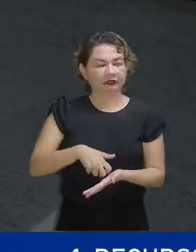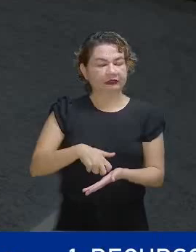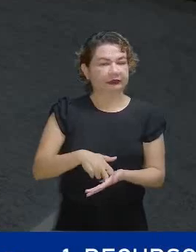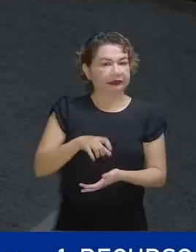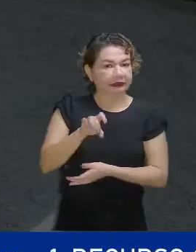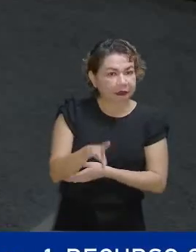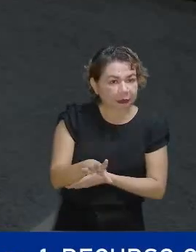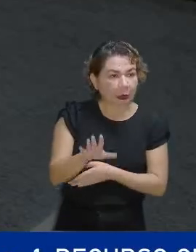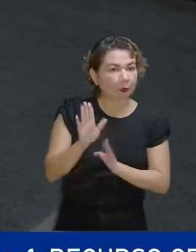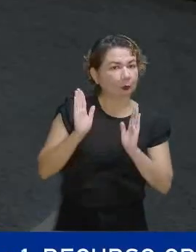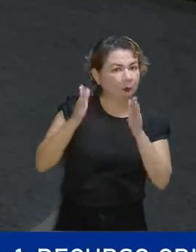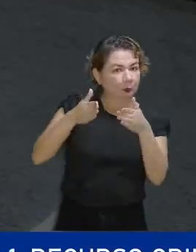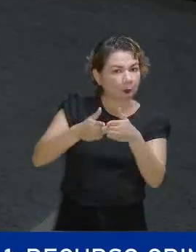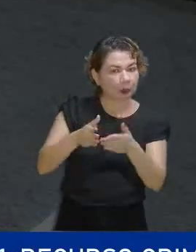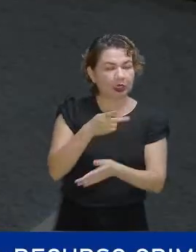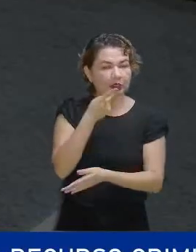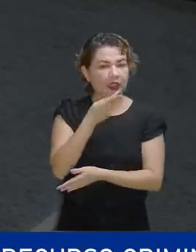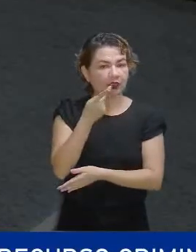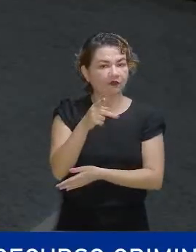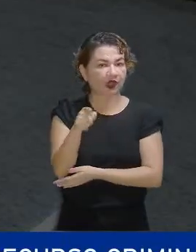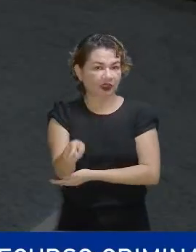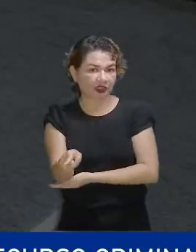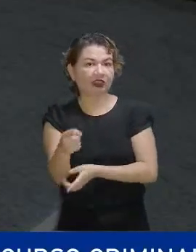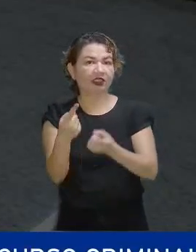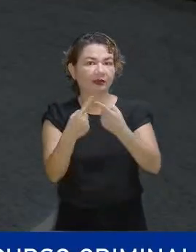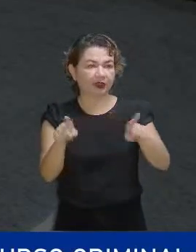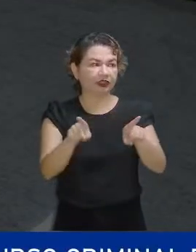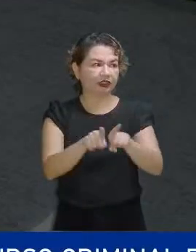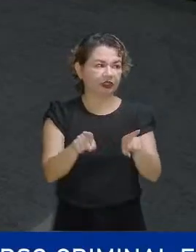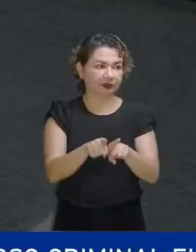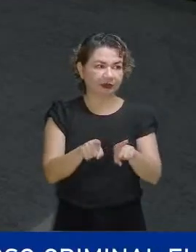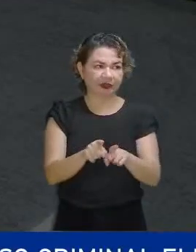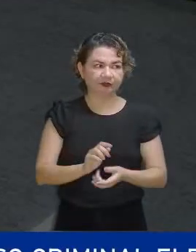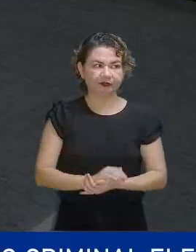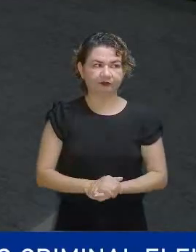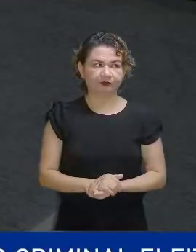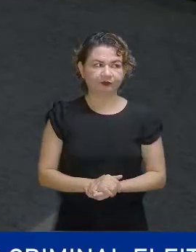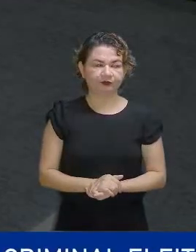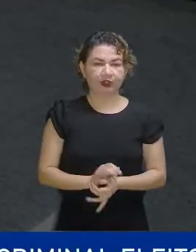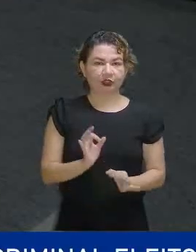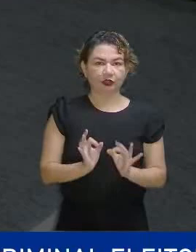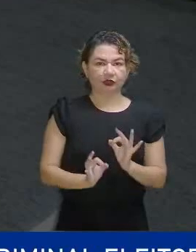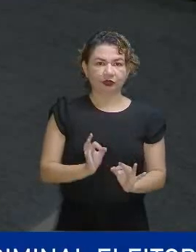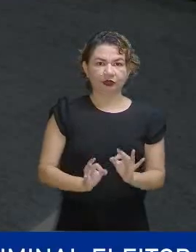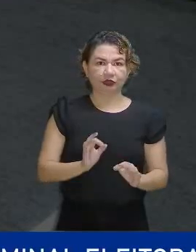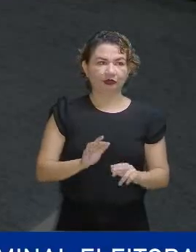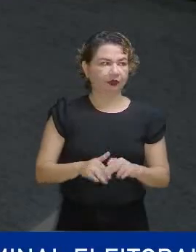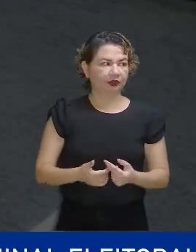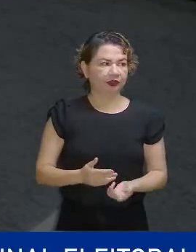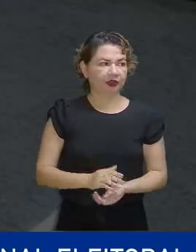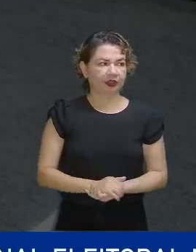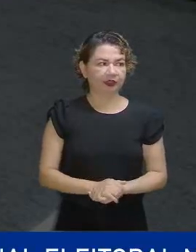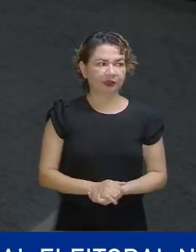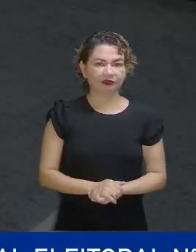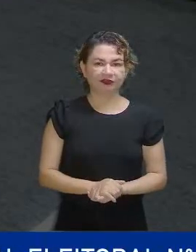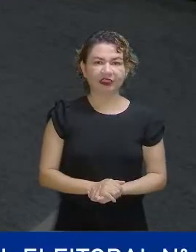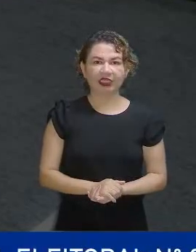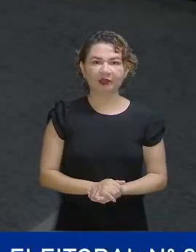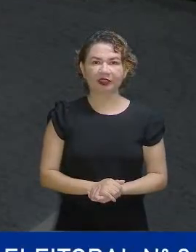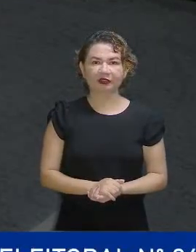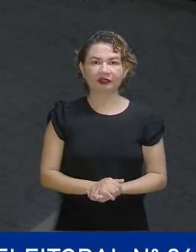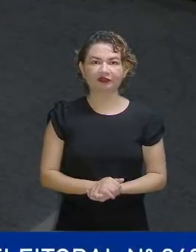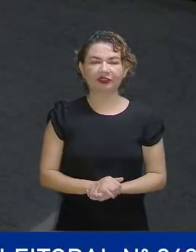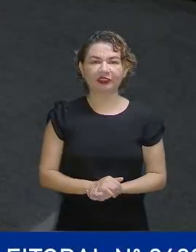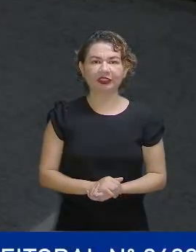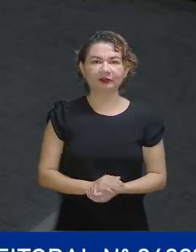baseou exclusivamente na confissão informal, mas resultou da conjugação desta com outros elementos probatórios que, a